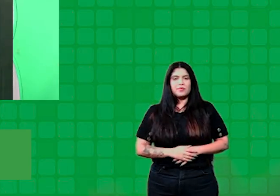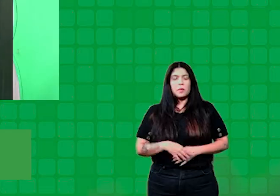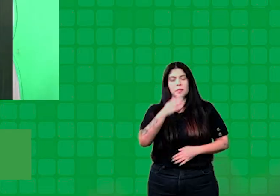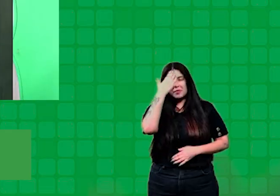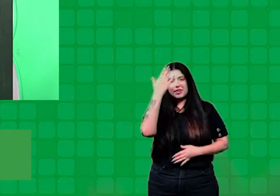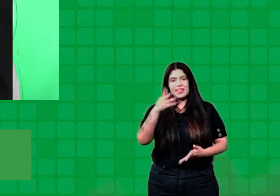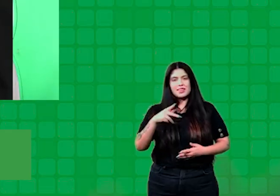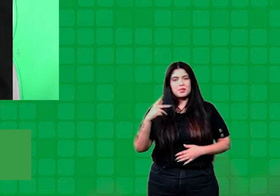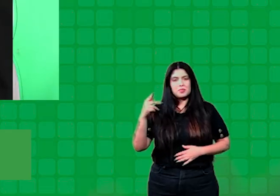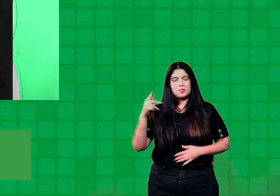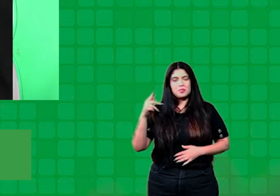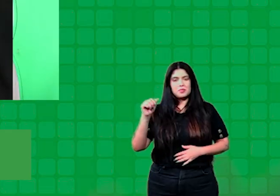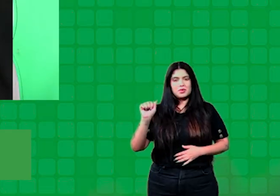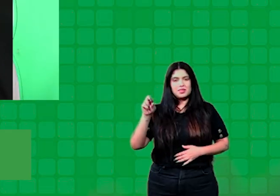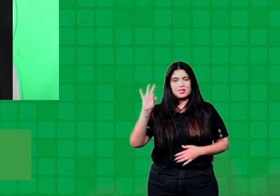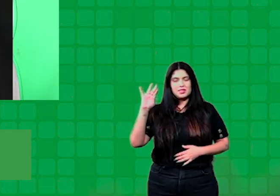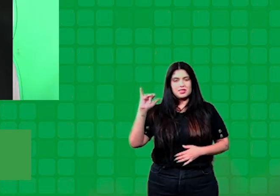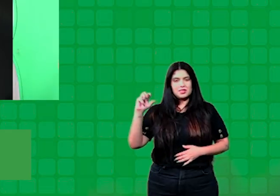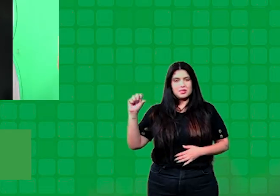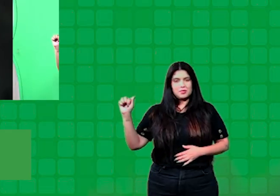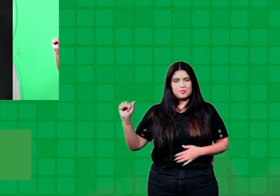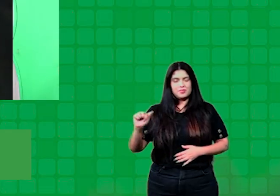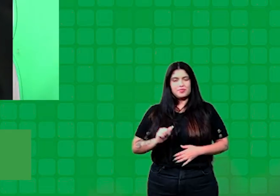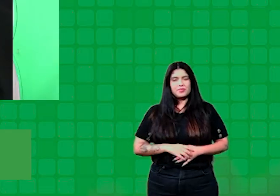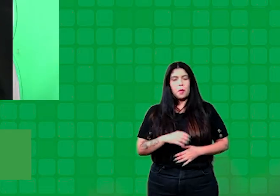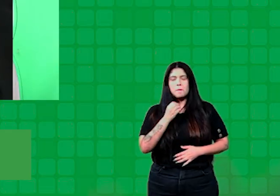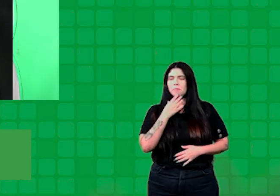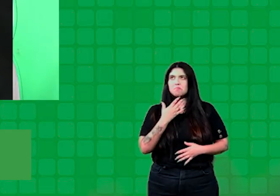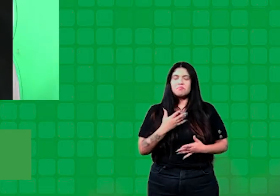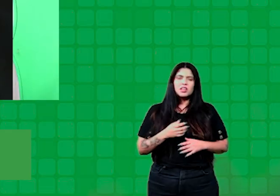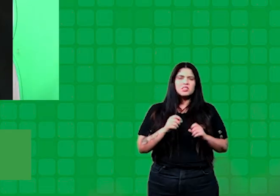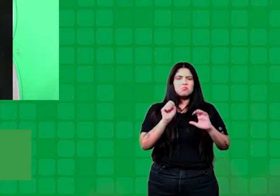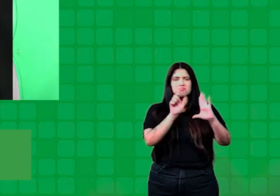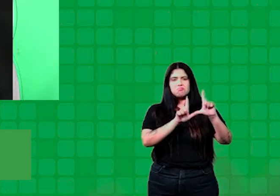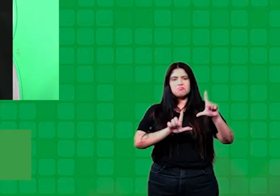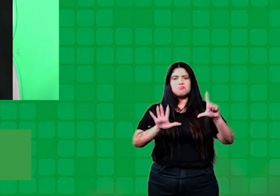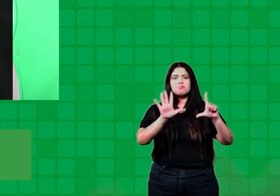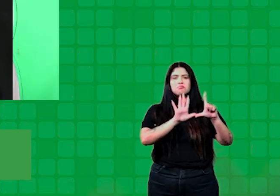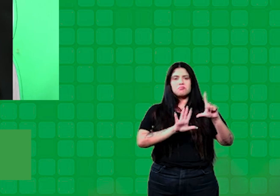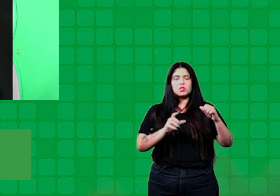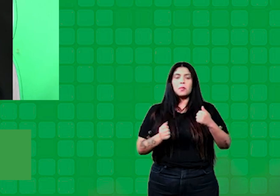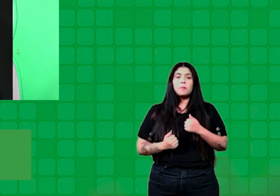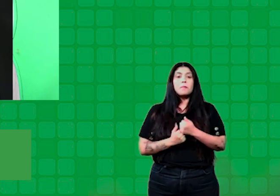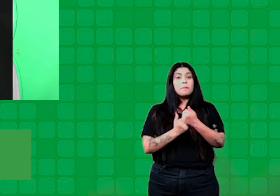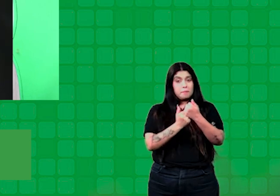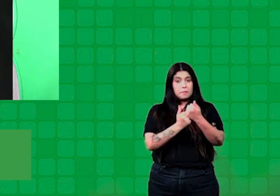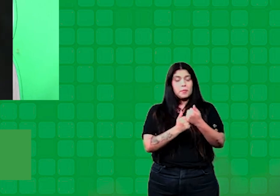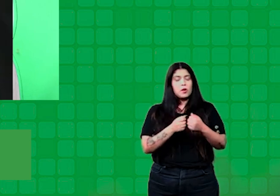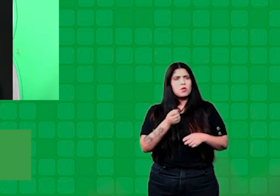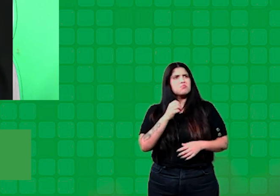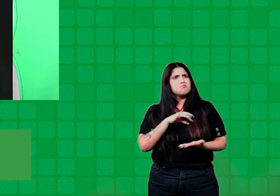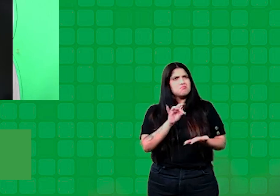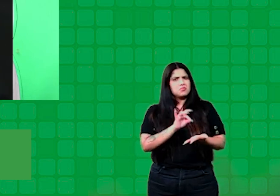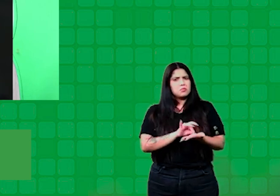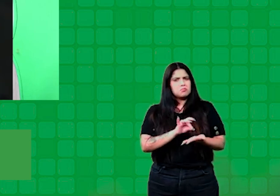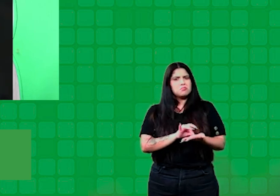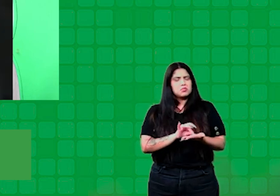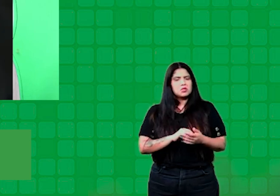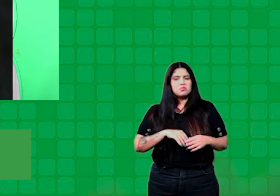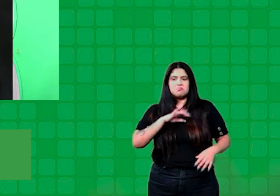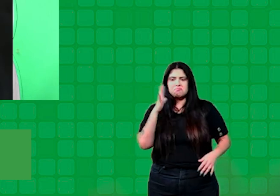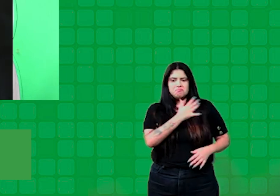Obrigado, Patrícia. Bom, essa plataforma eu já pude vê-la, né? Realmente é um ganho institucional